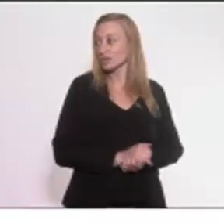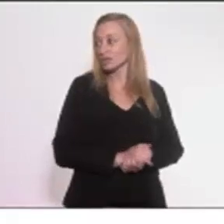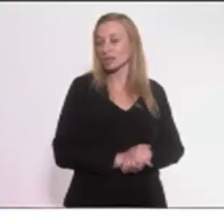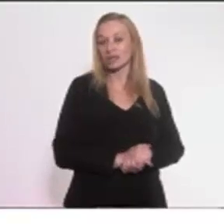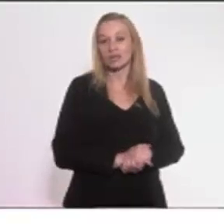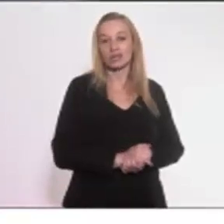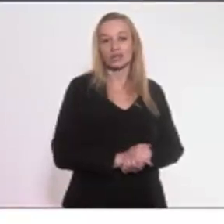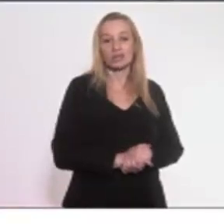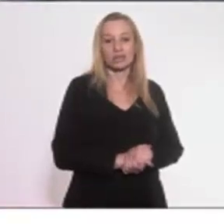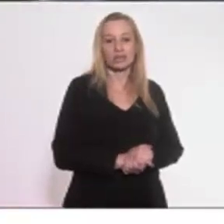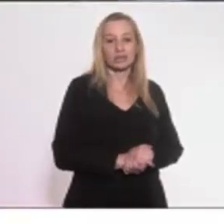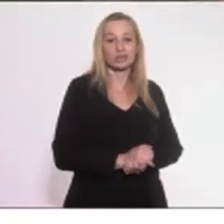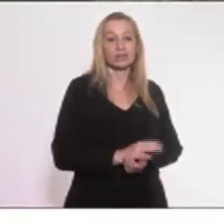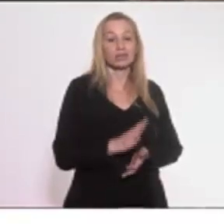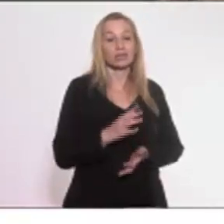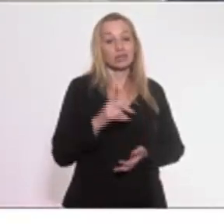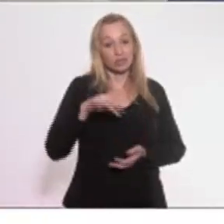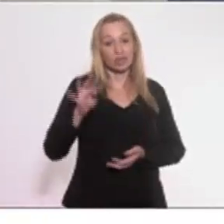Deputada Marta,